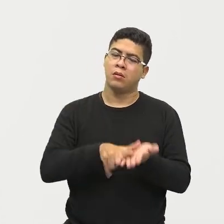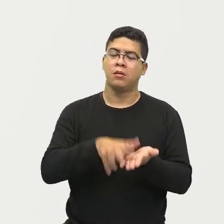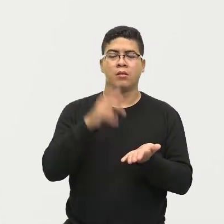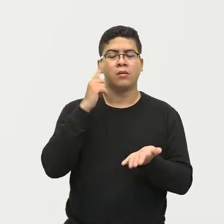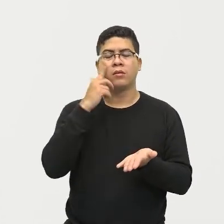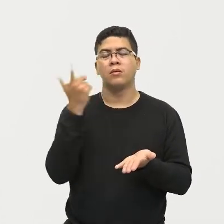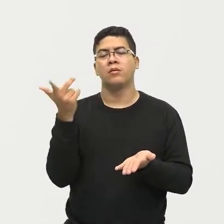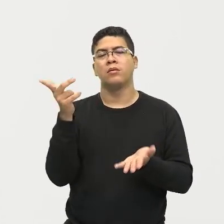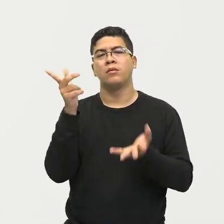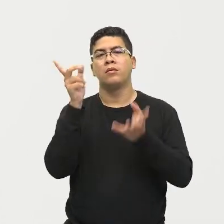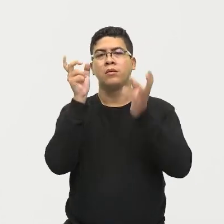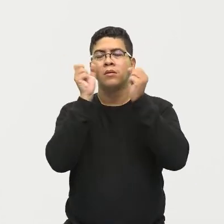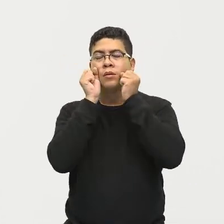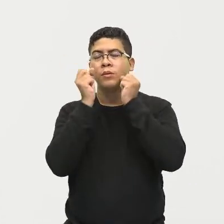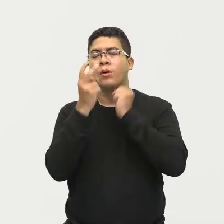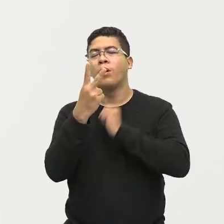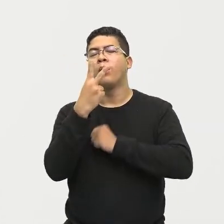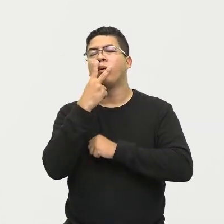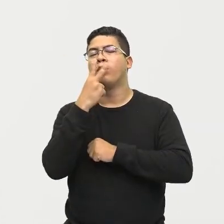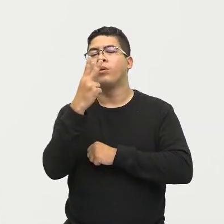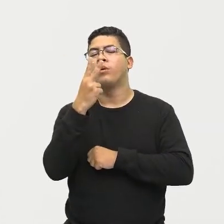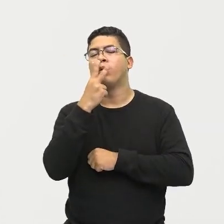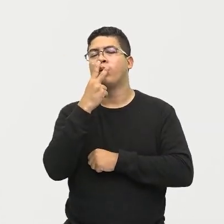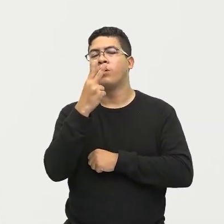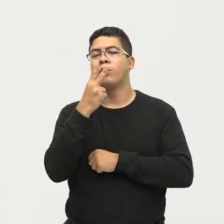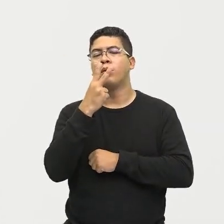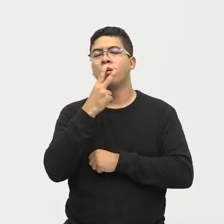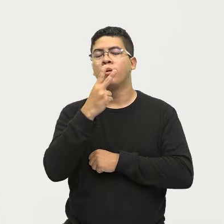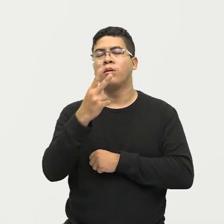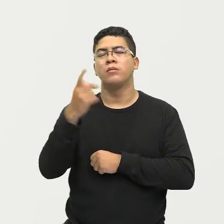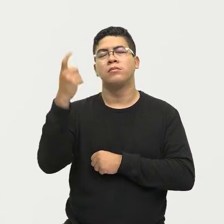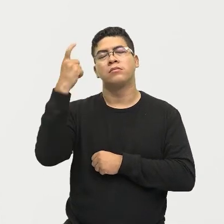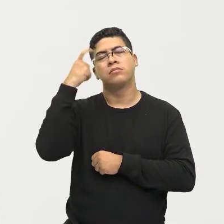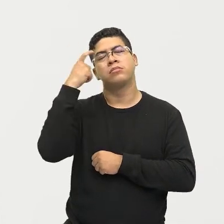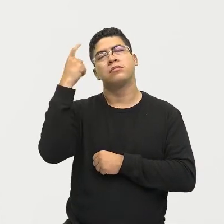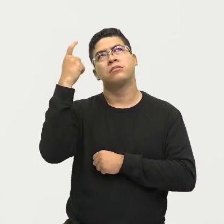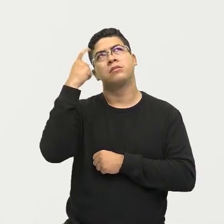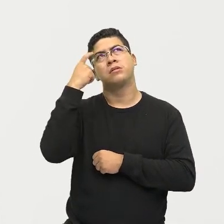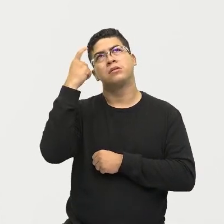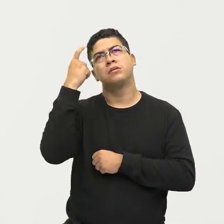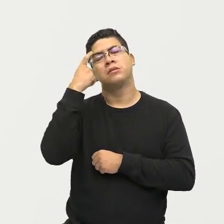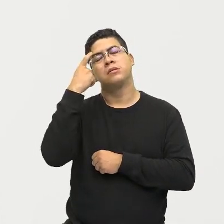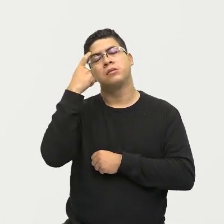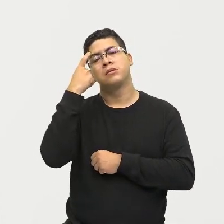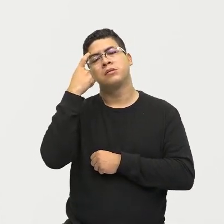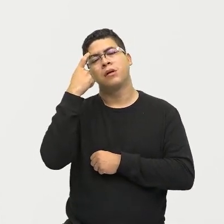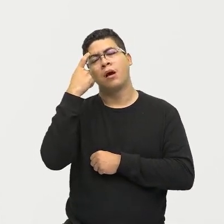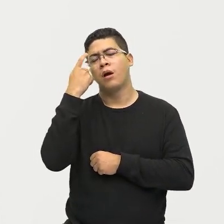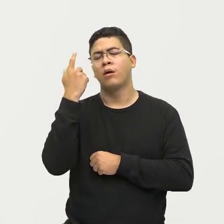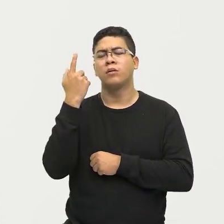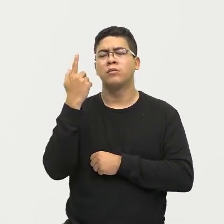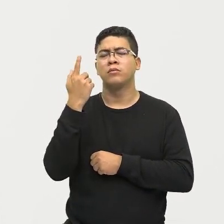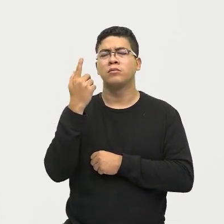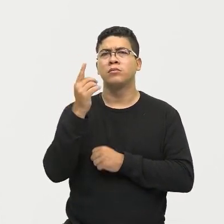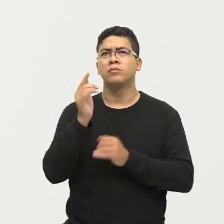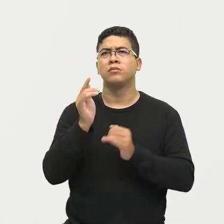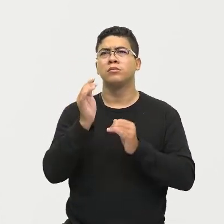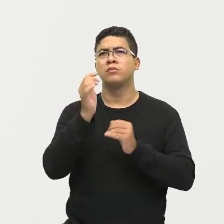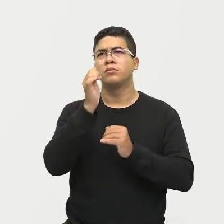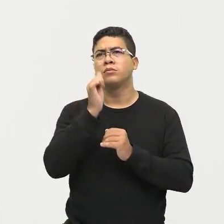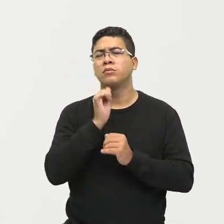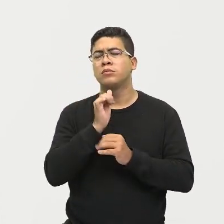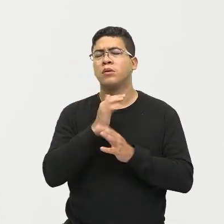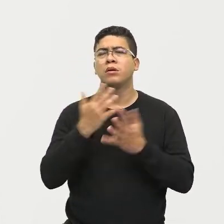novamente, acendi um cigarro e fiquei pensando, humildemente pensando